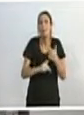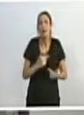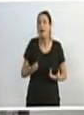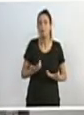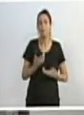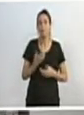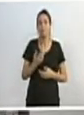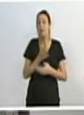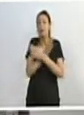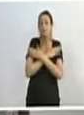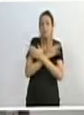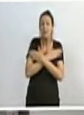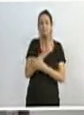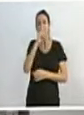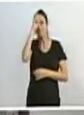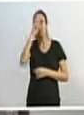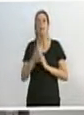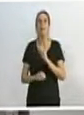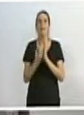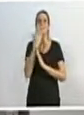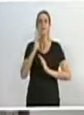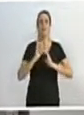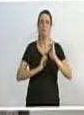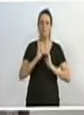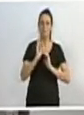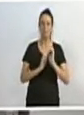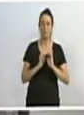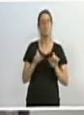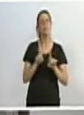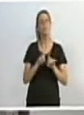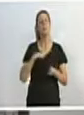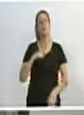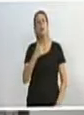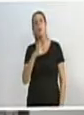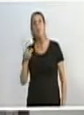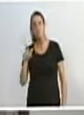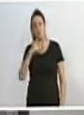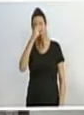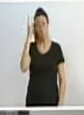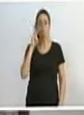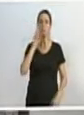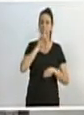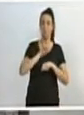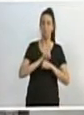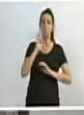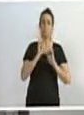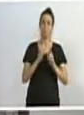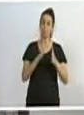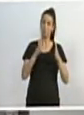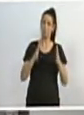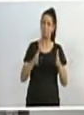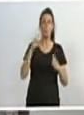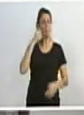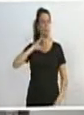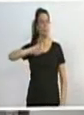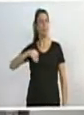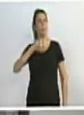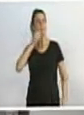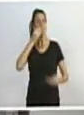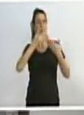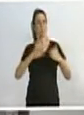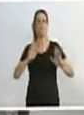empresa, né? Outros vão, como microempreendedor, vendo uma oportunidade. E nós sabemos que a